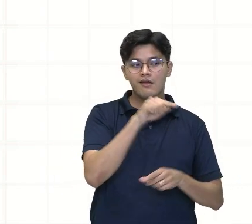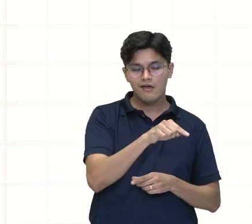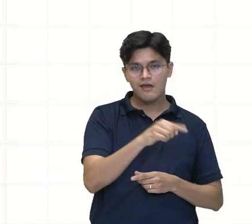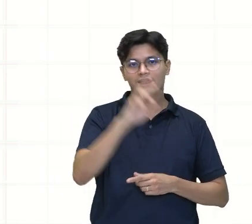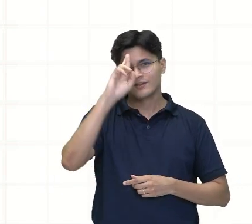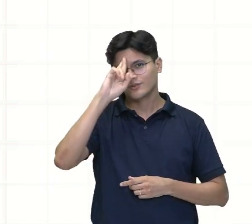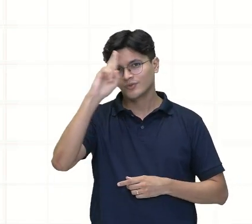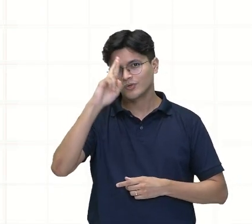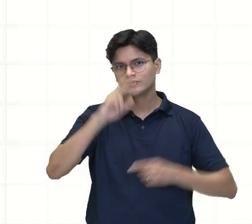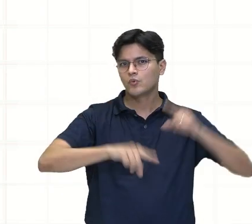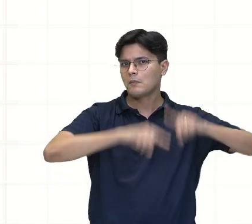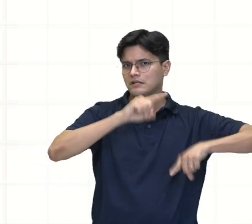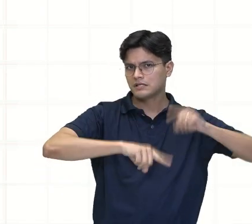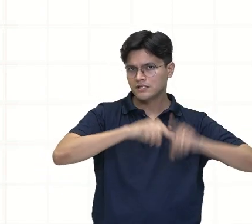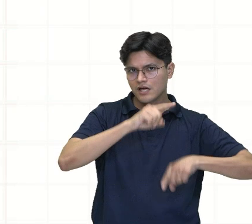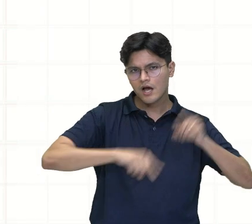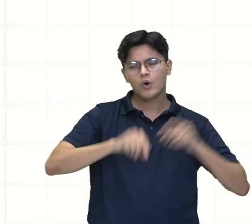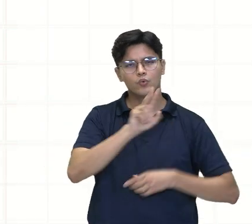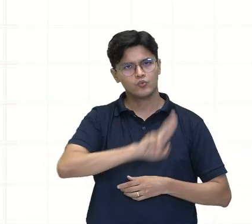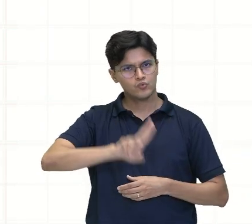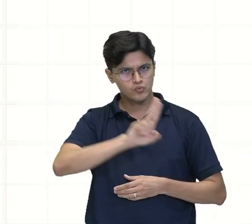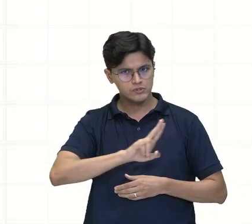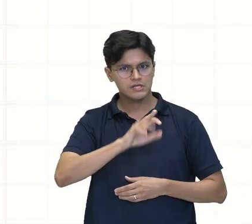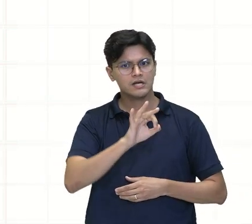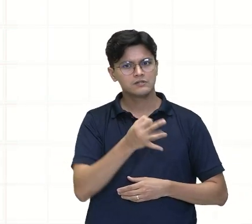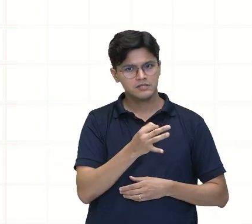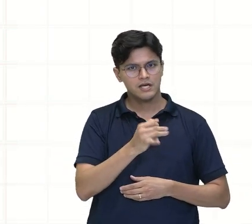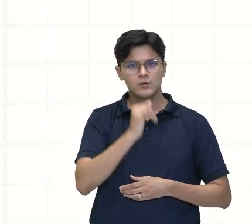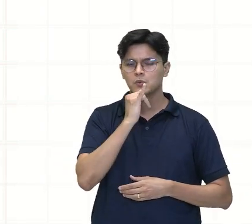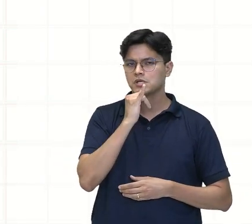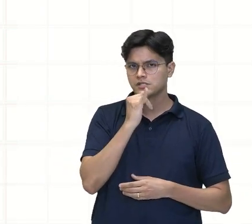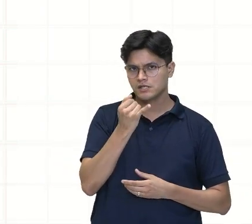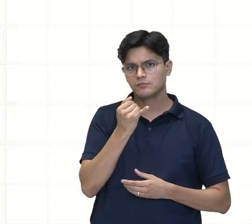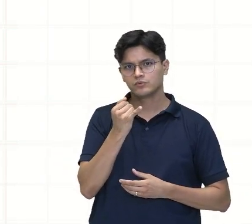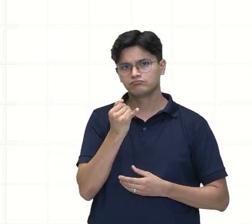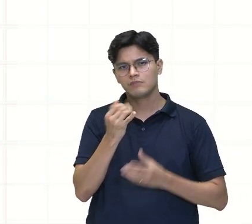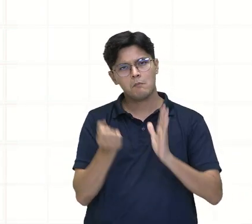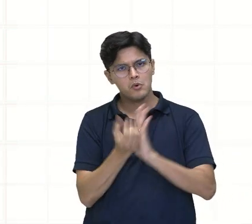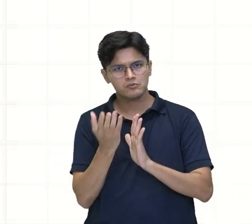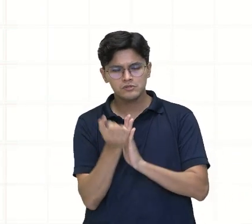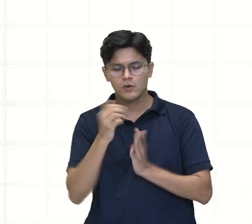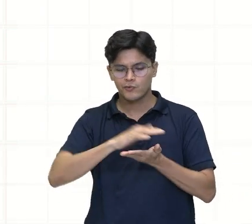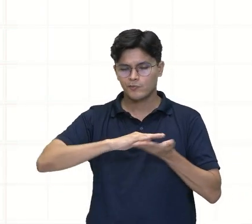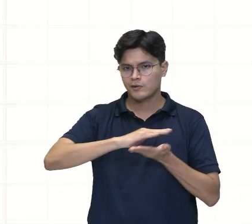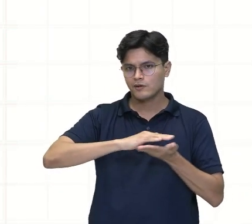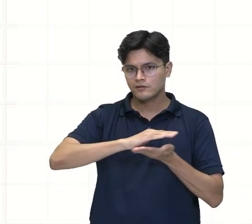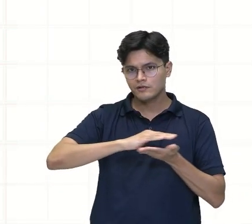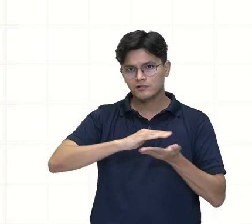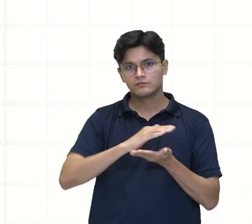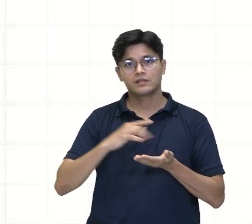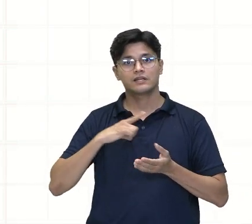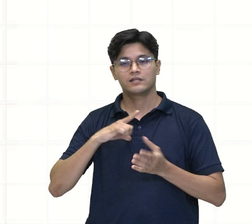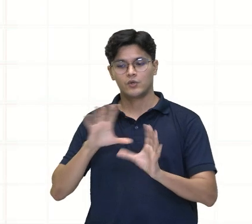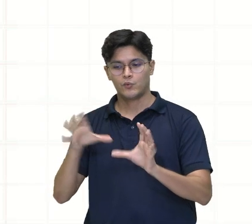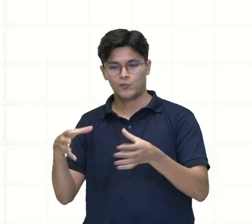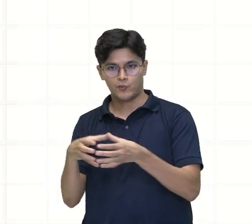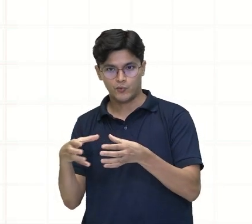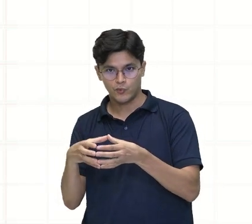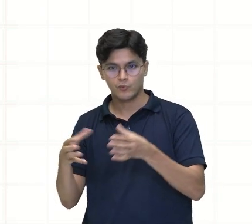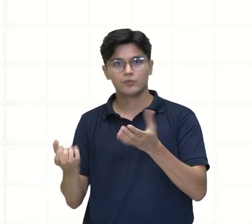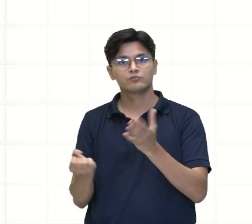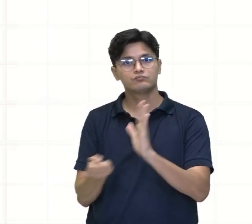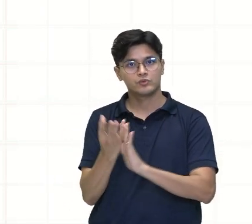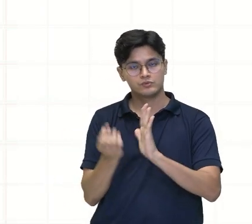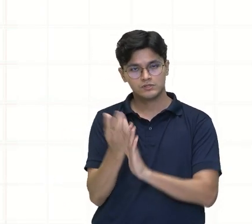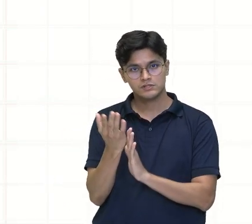tem um grupo de pessoas produzindo o brigadeiro, cada pessoa tem uma função ali, tem a pessoa que vai comprar os ingredientes, tem a